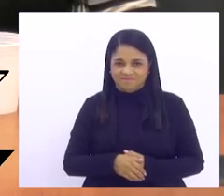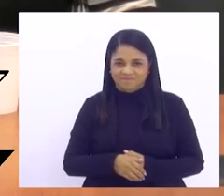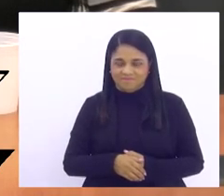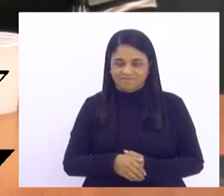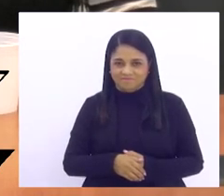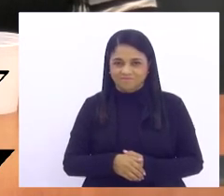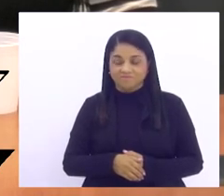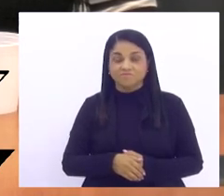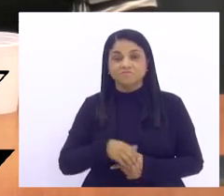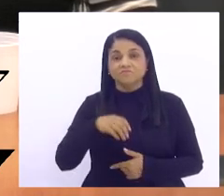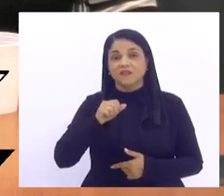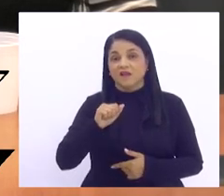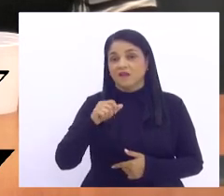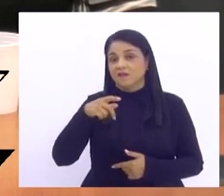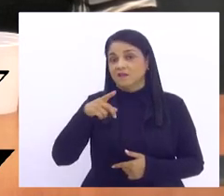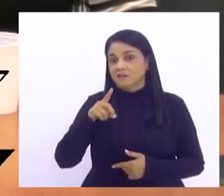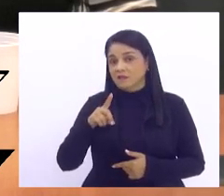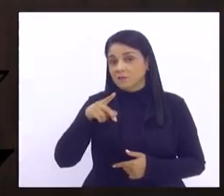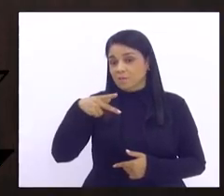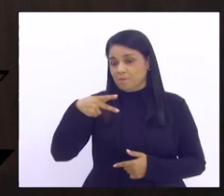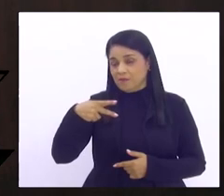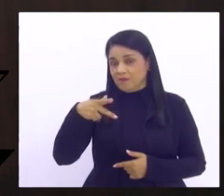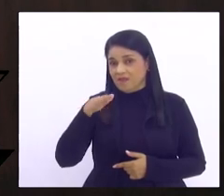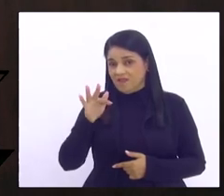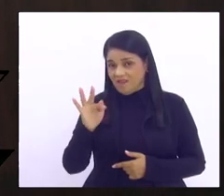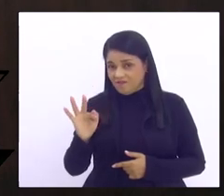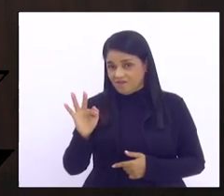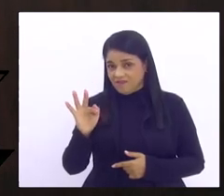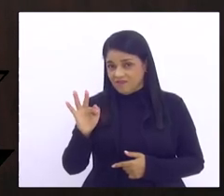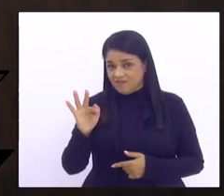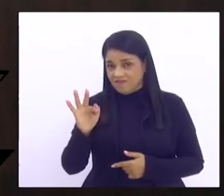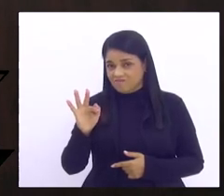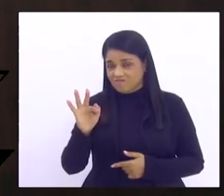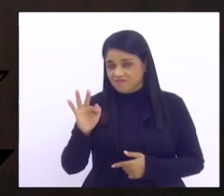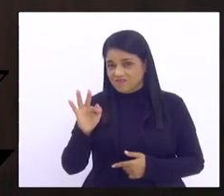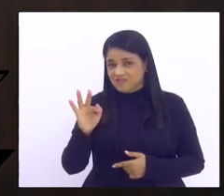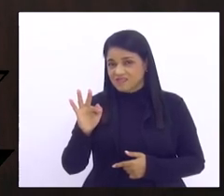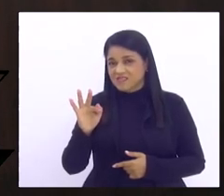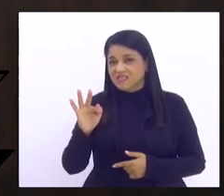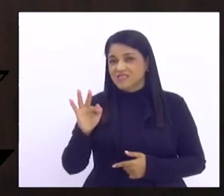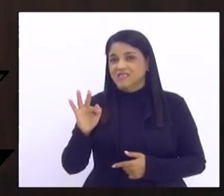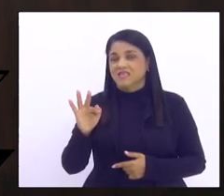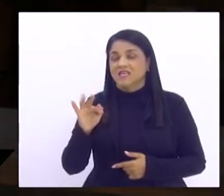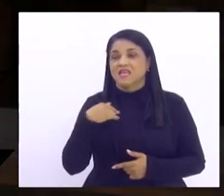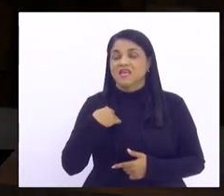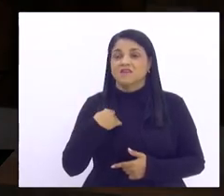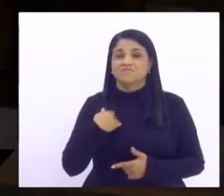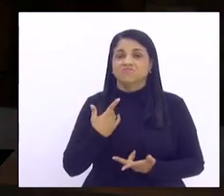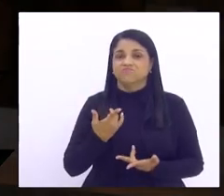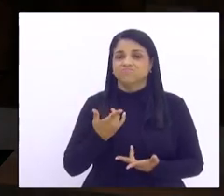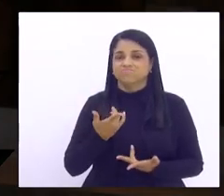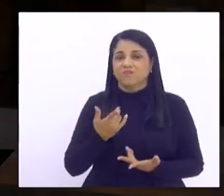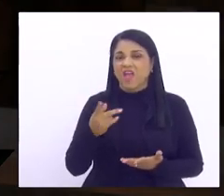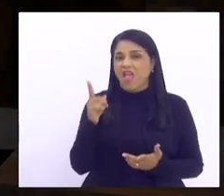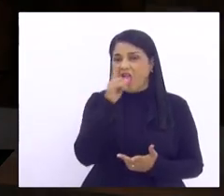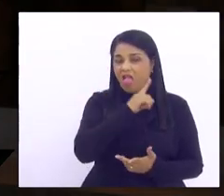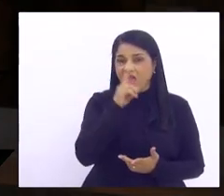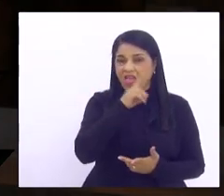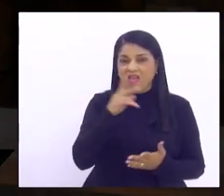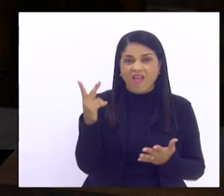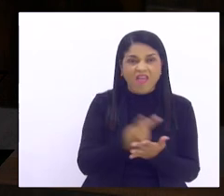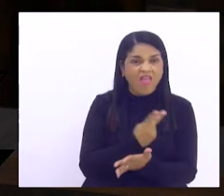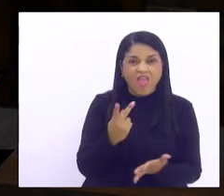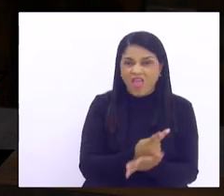DPF é uma fraude, um cavalo de Troia, uma caixa de Pandora. Porque a